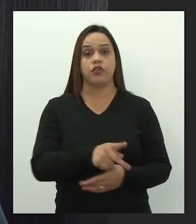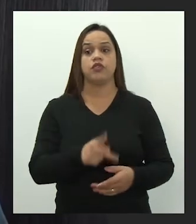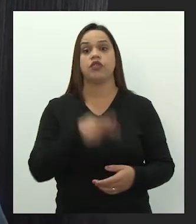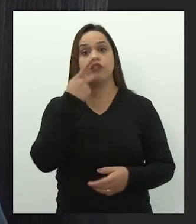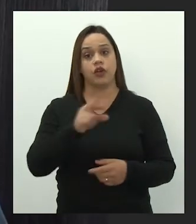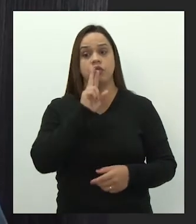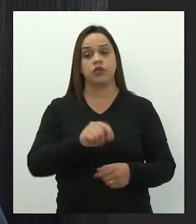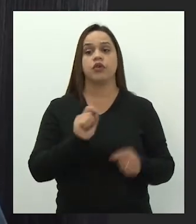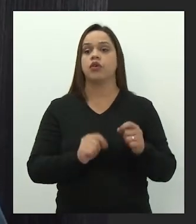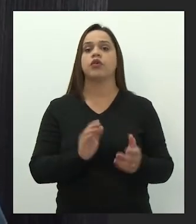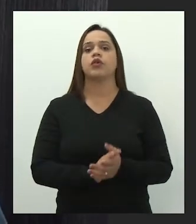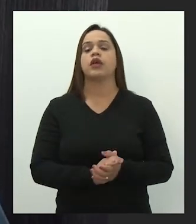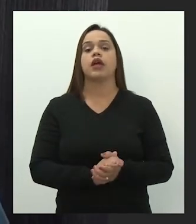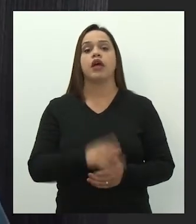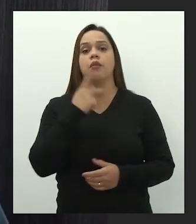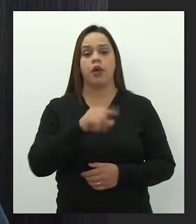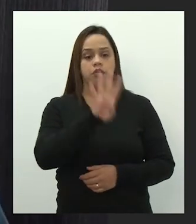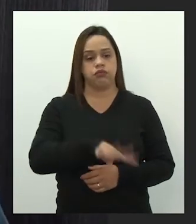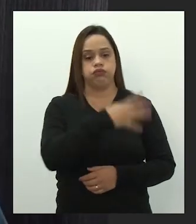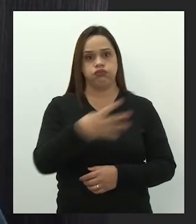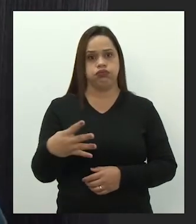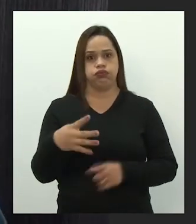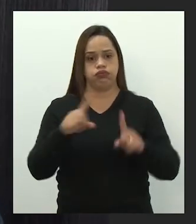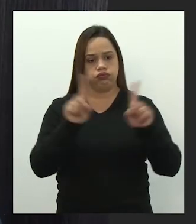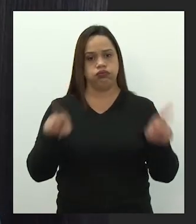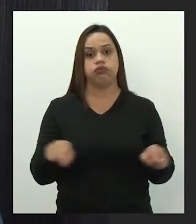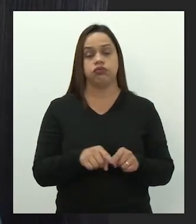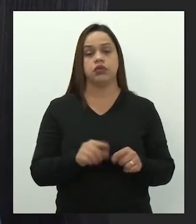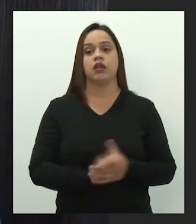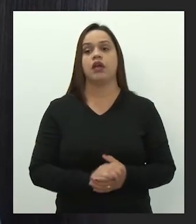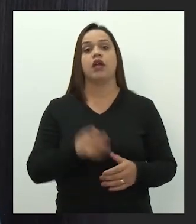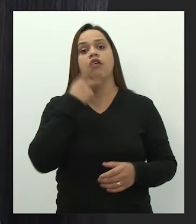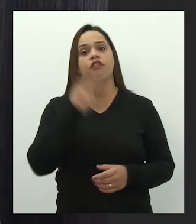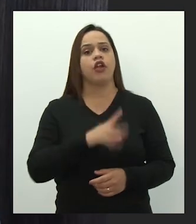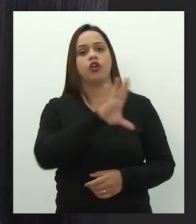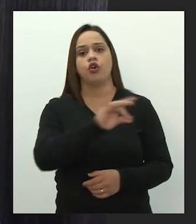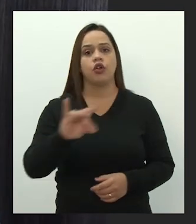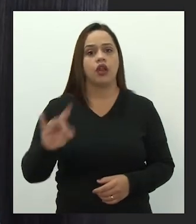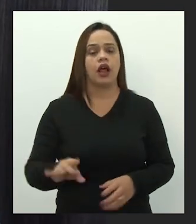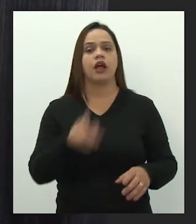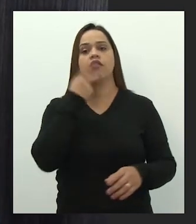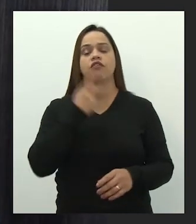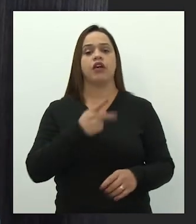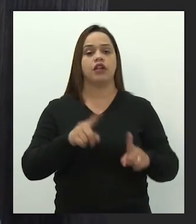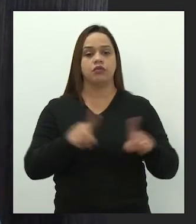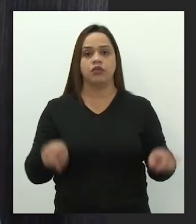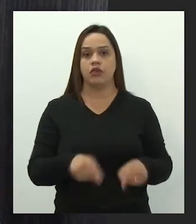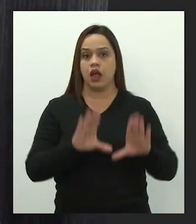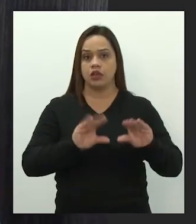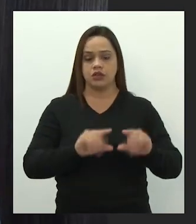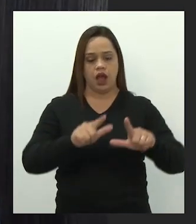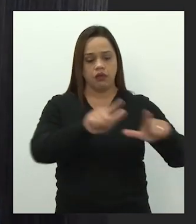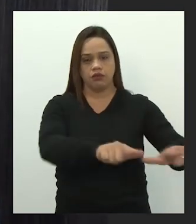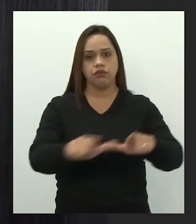falando de malha quadriculada, falando de colagem, falando de piso de uma sala,